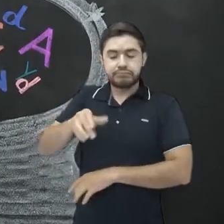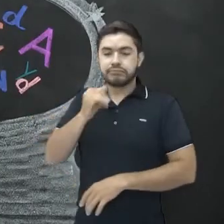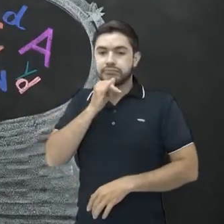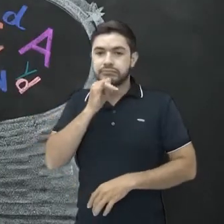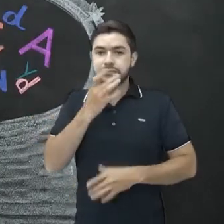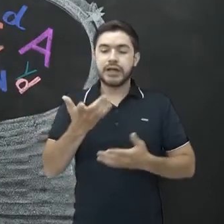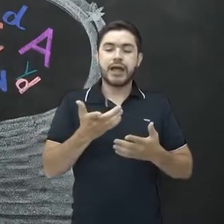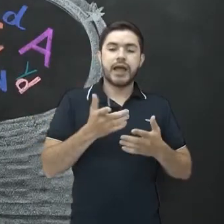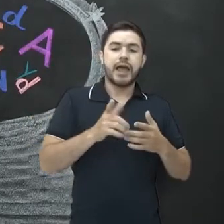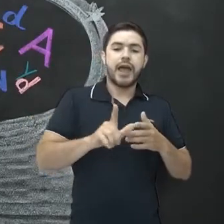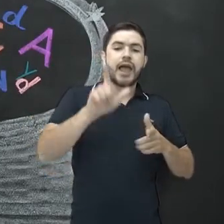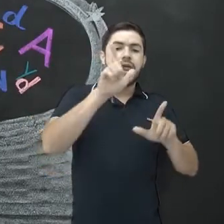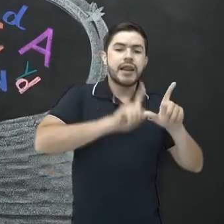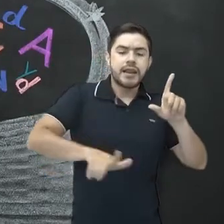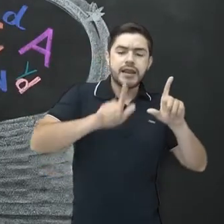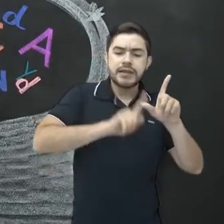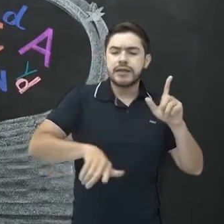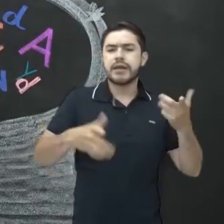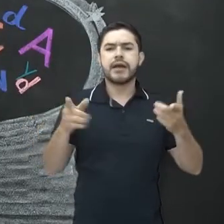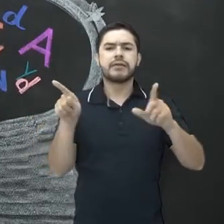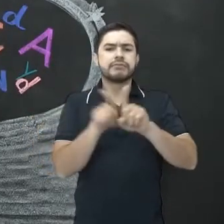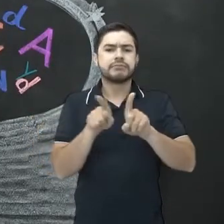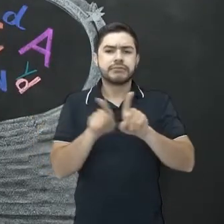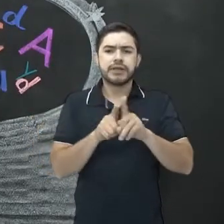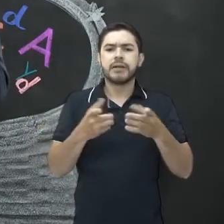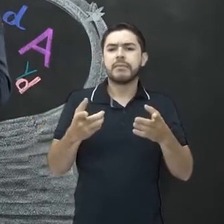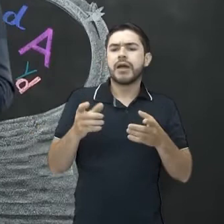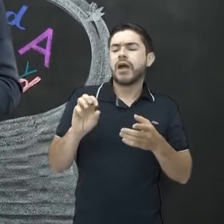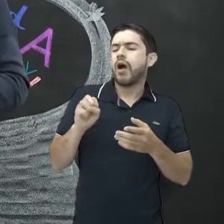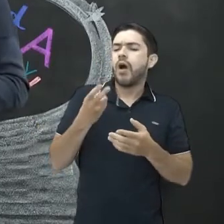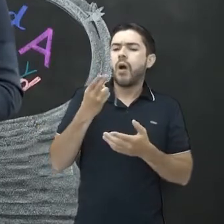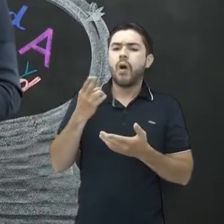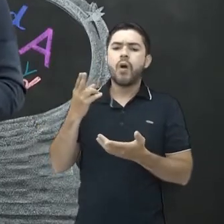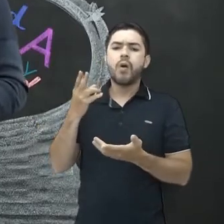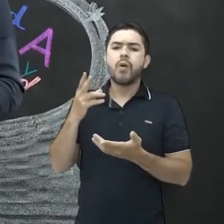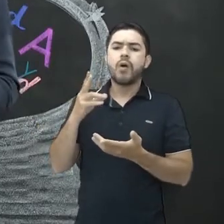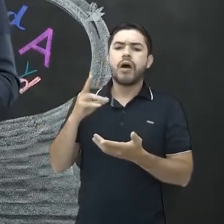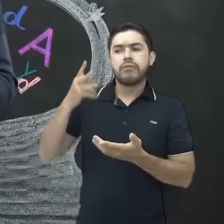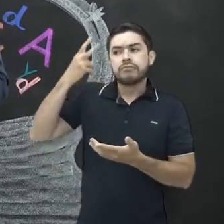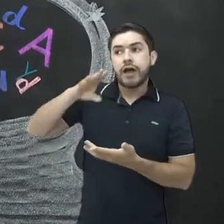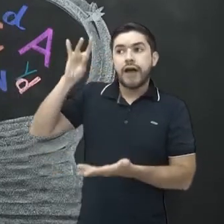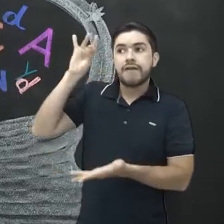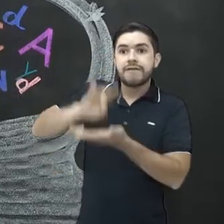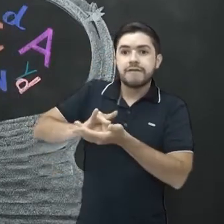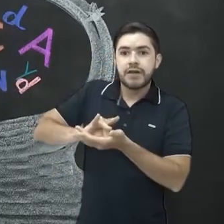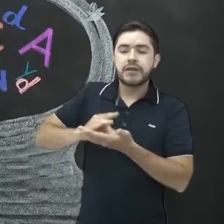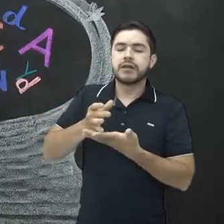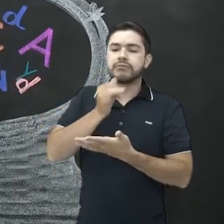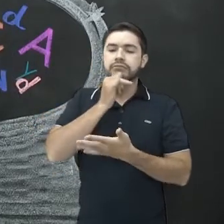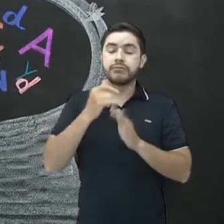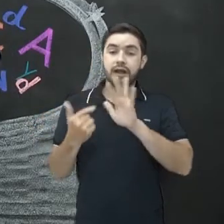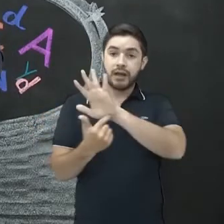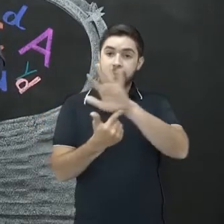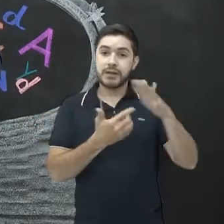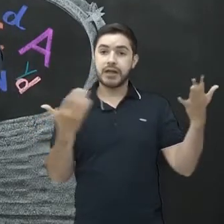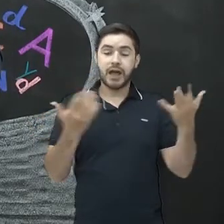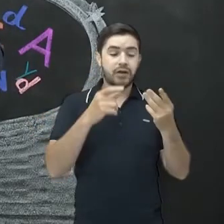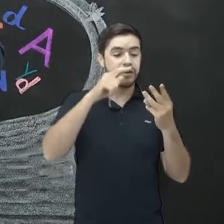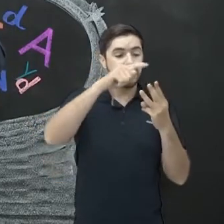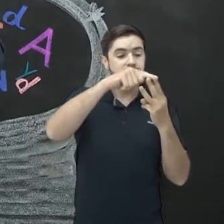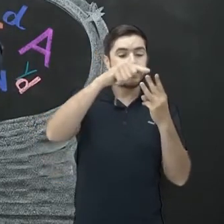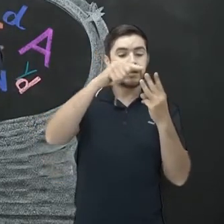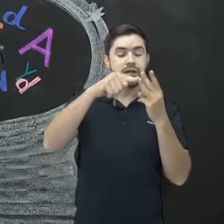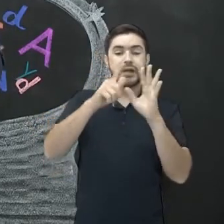modalidade literária, ficcional, quanto numa modalidade mais realista, não ficcional. Eu vou apresentar para vocês agora 3 gêneros